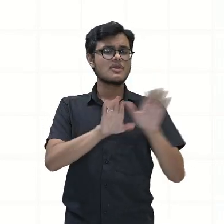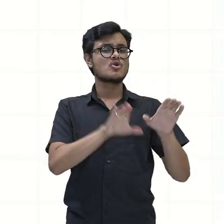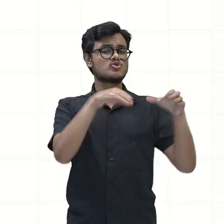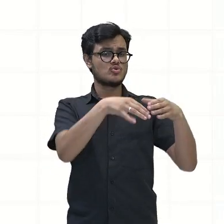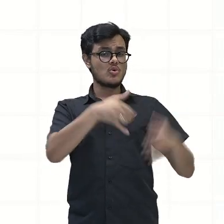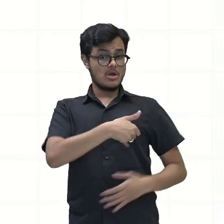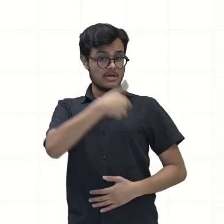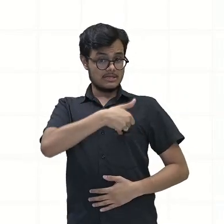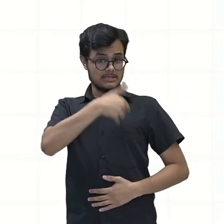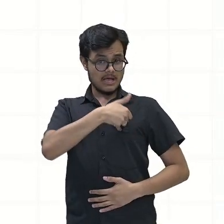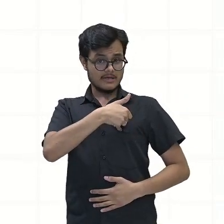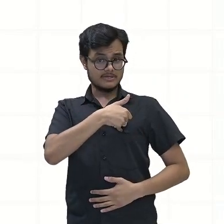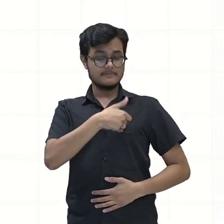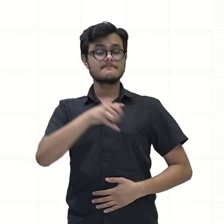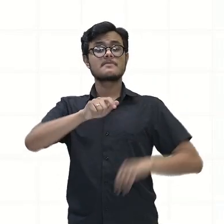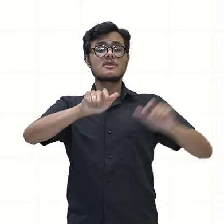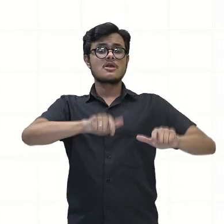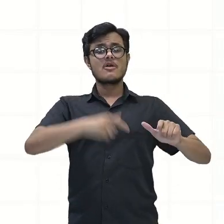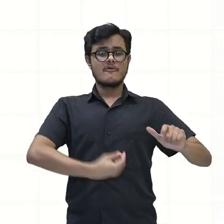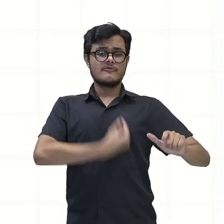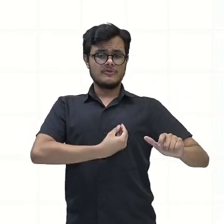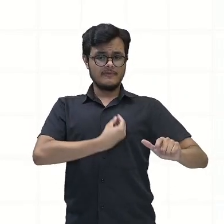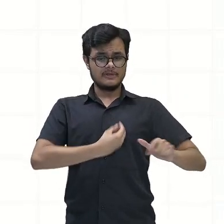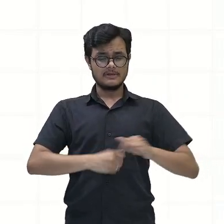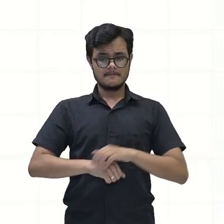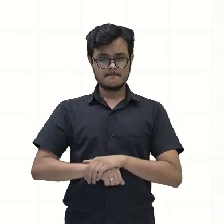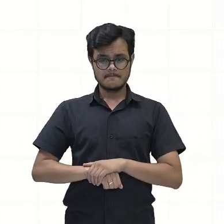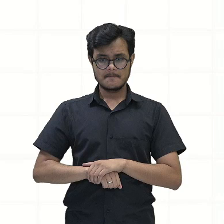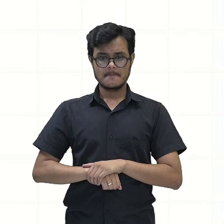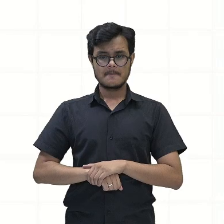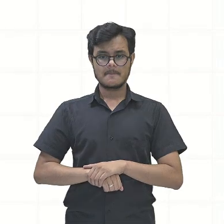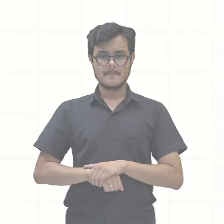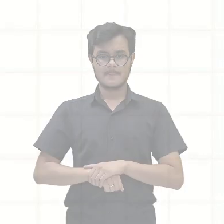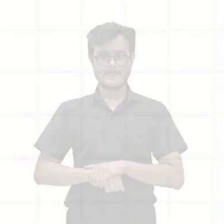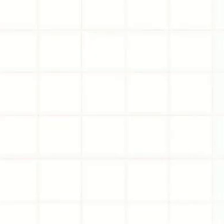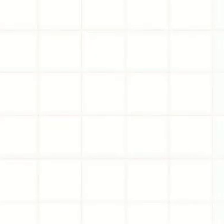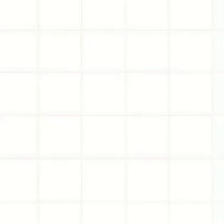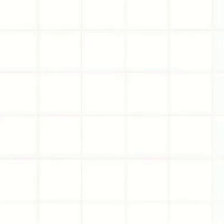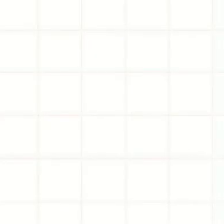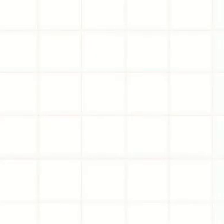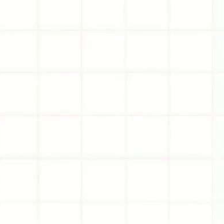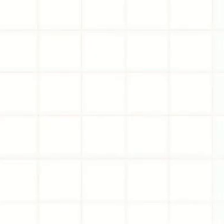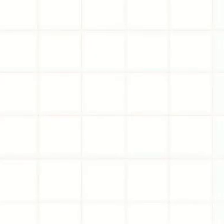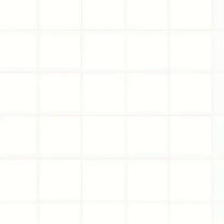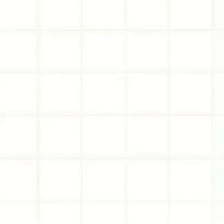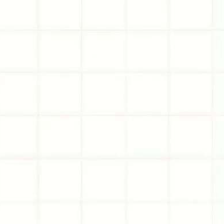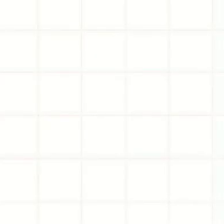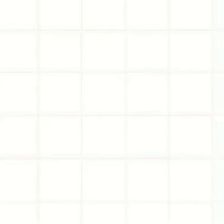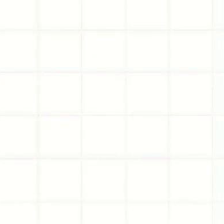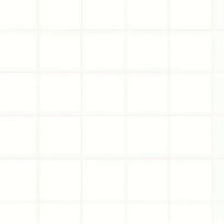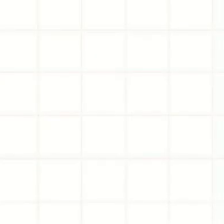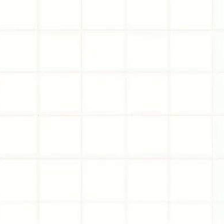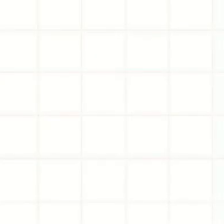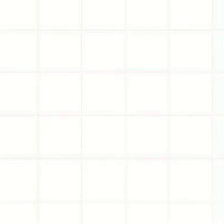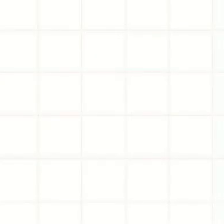idades dessa população residente, nós temos o sexo, aí nós temos os homens, tá bom? Então, ela é dividida dessa forma. Nós temos